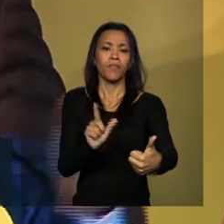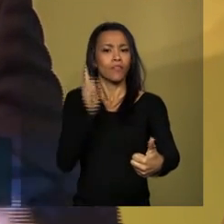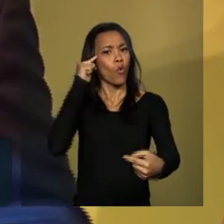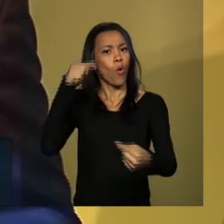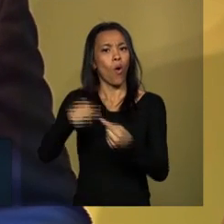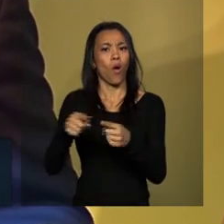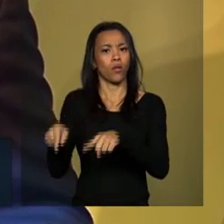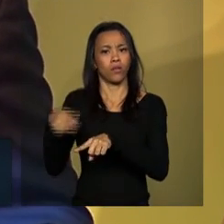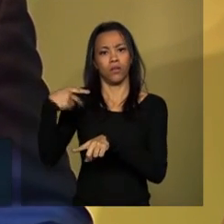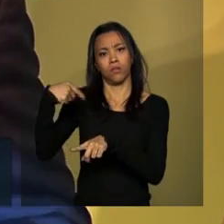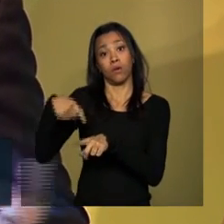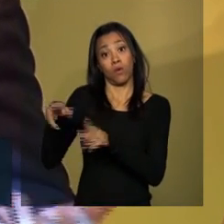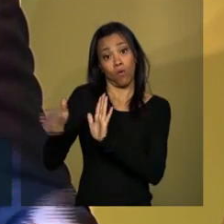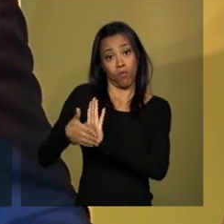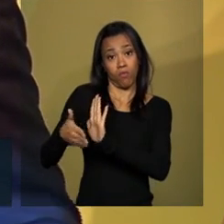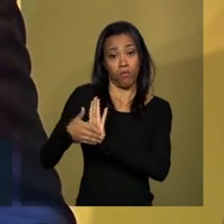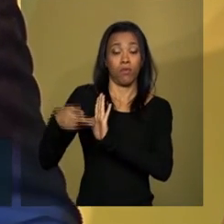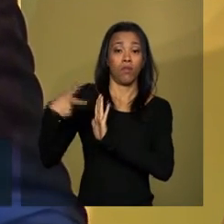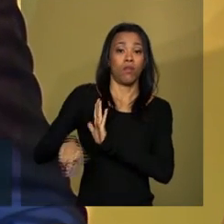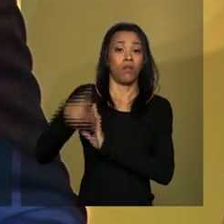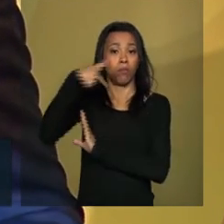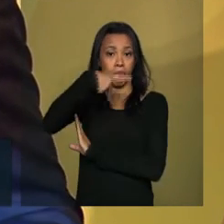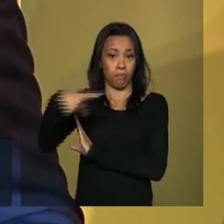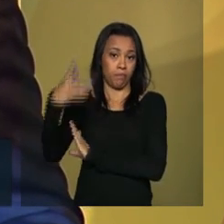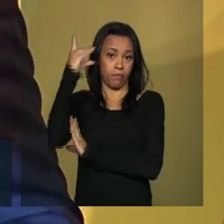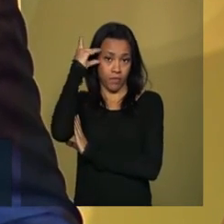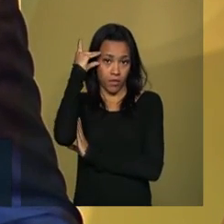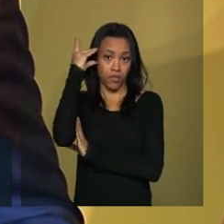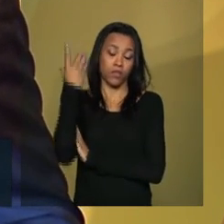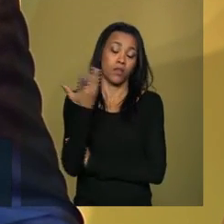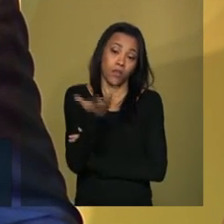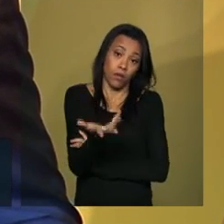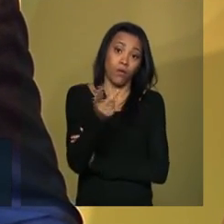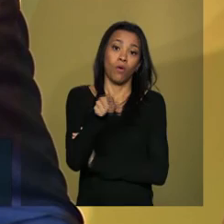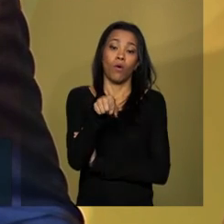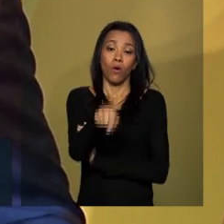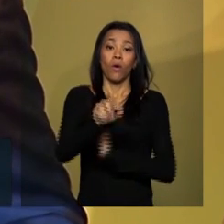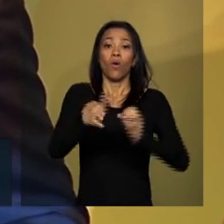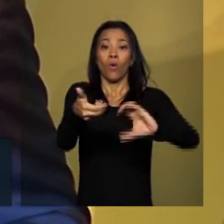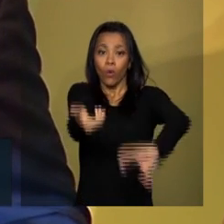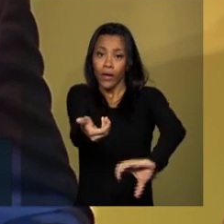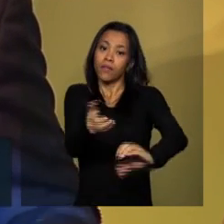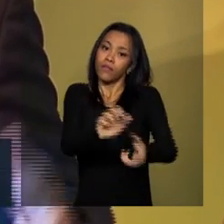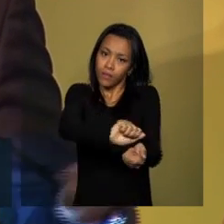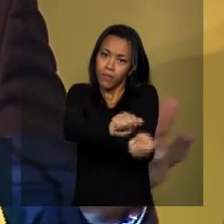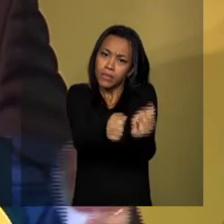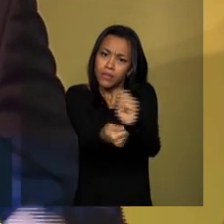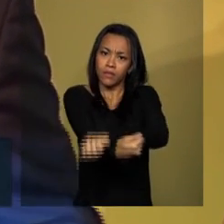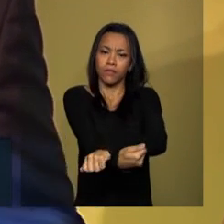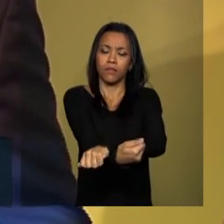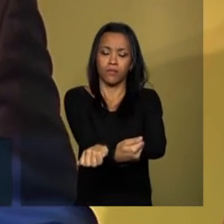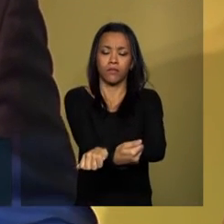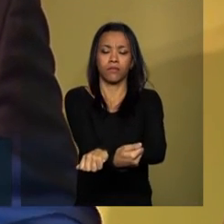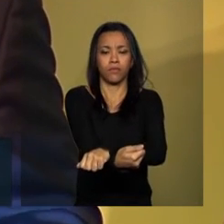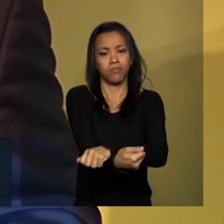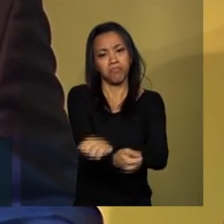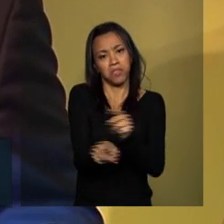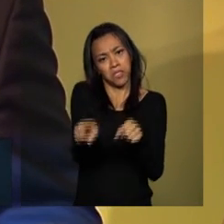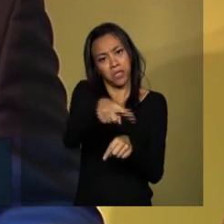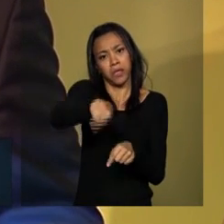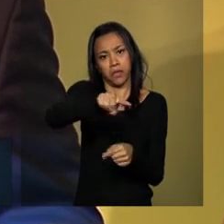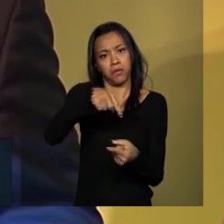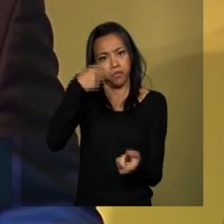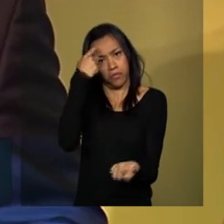presidente. E o Congresso está adaptando essas iniciativas da forma que eles acreditam